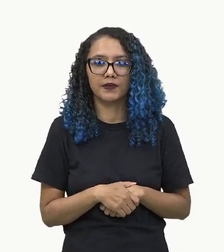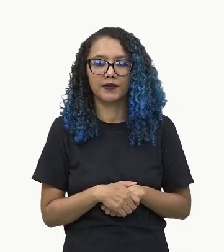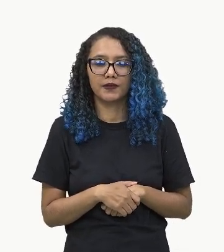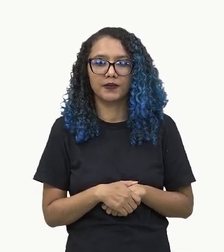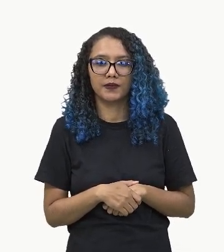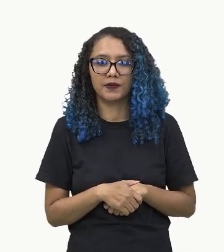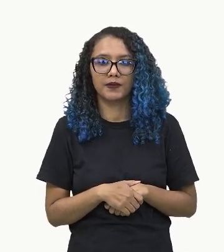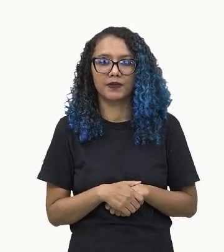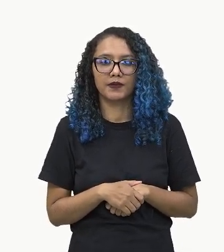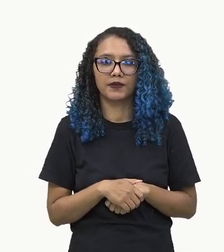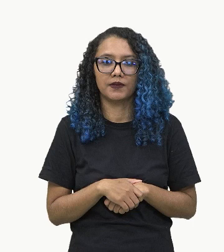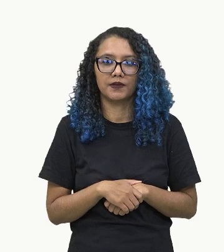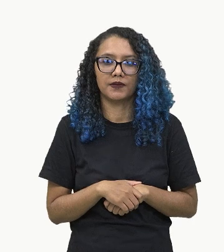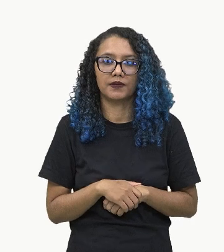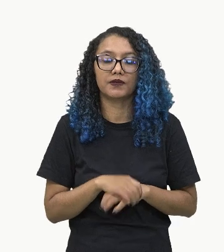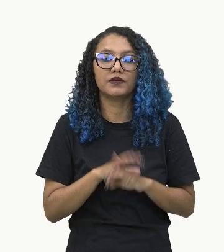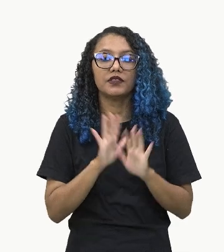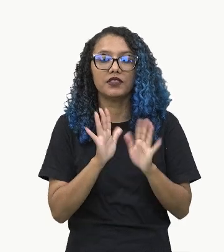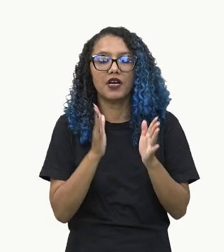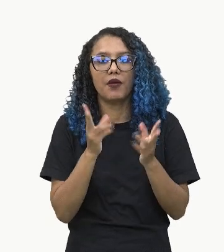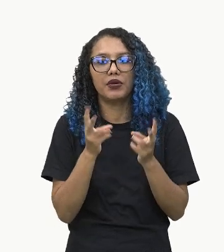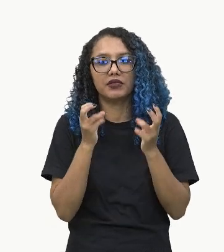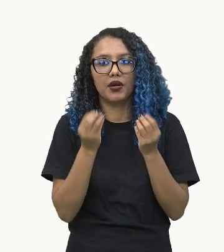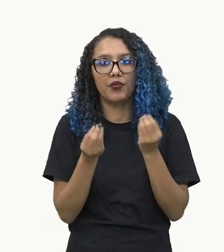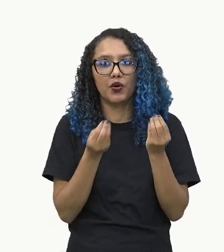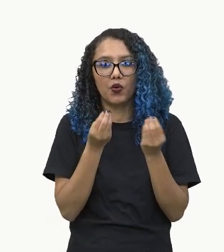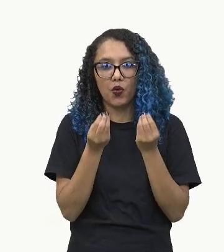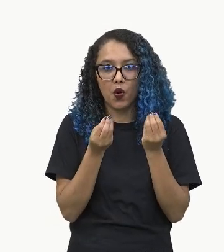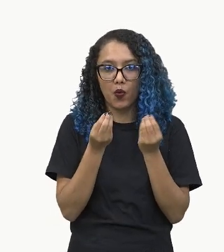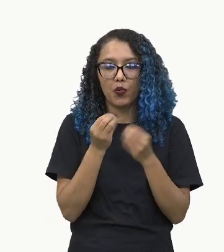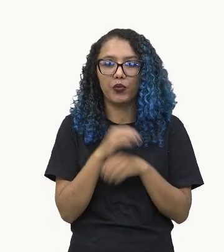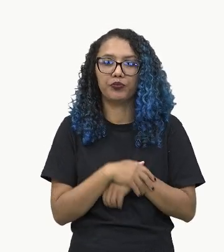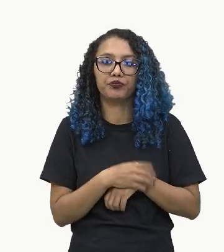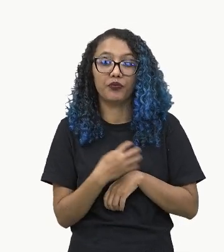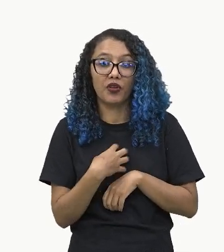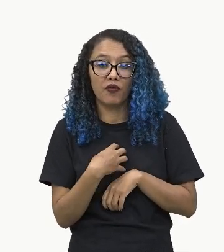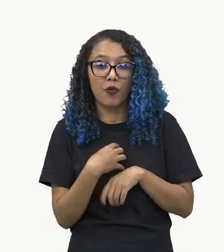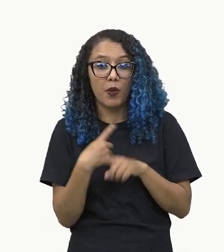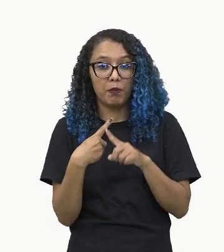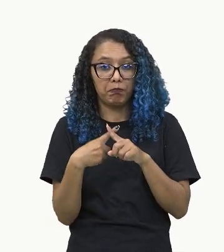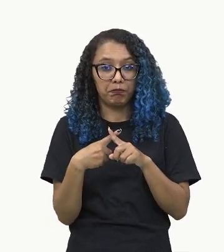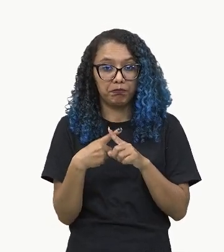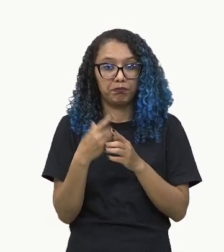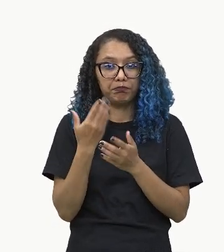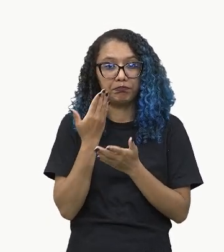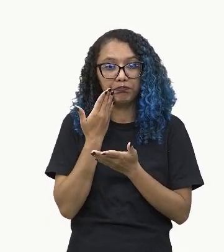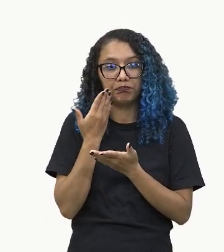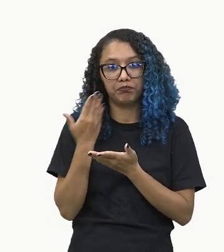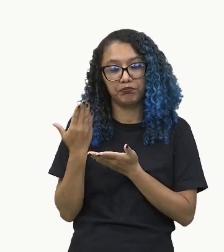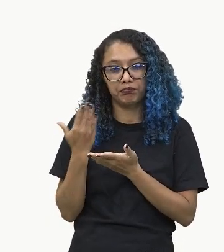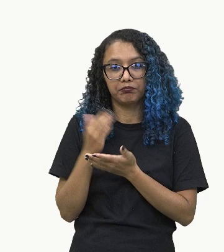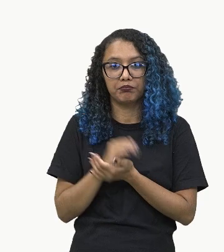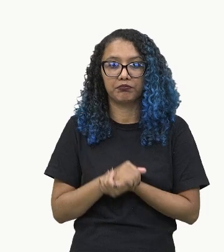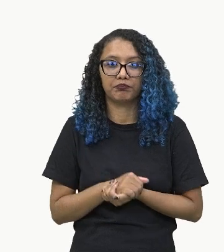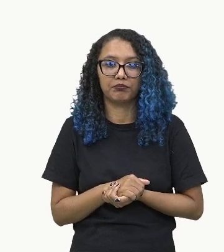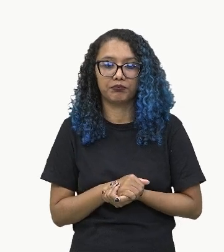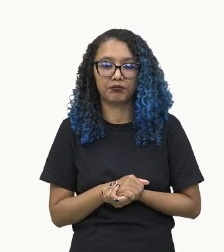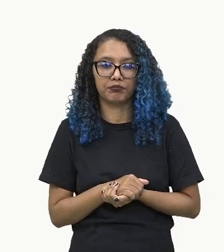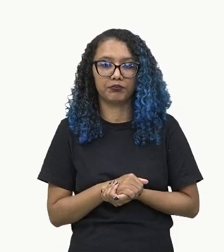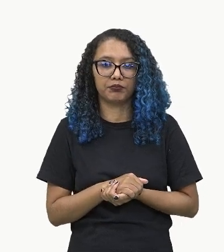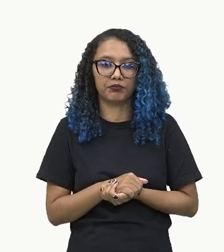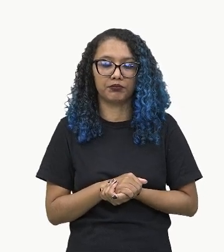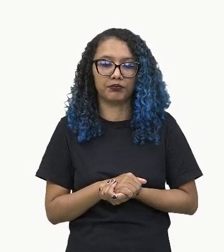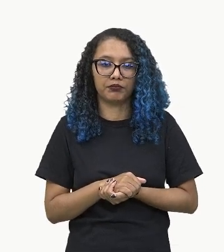gente já consegue ver qual é a forma da multiplicação, né? Aqui na forma de uma